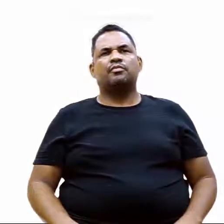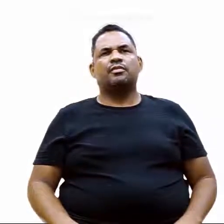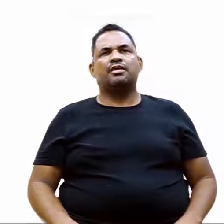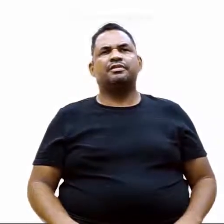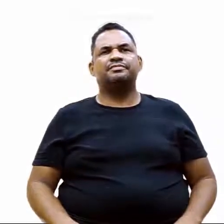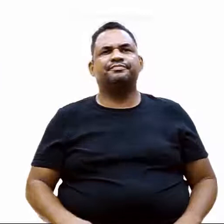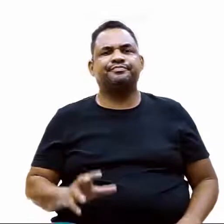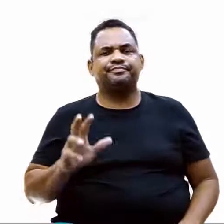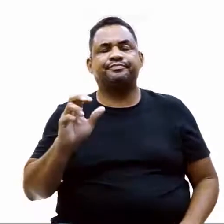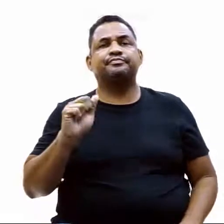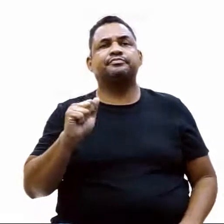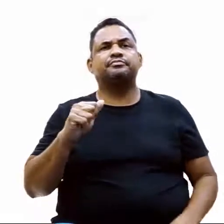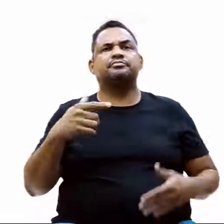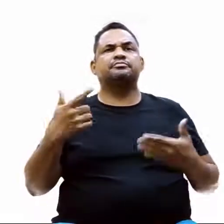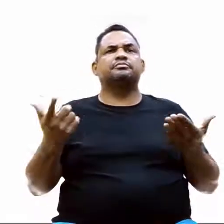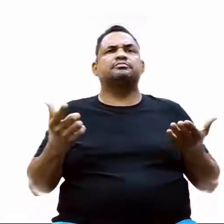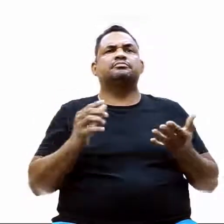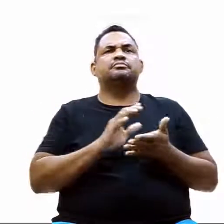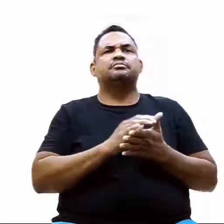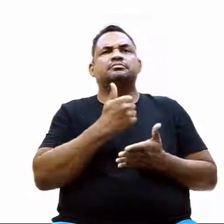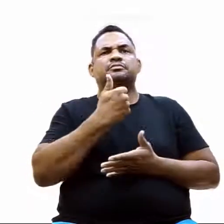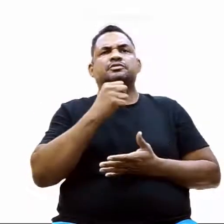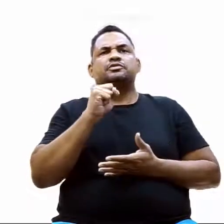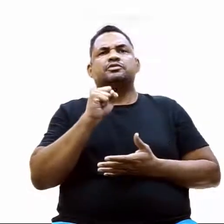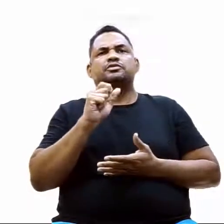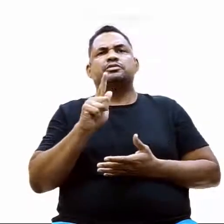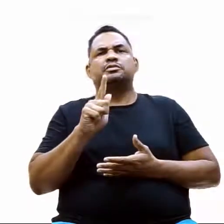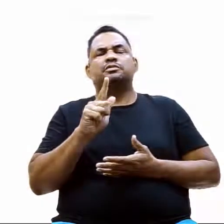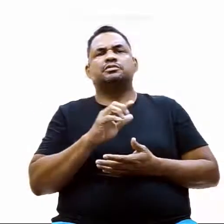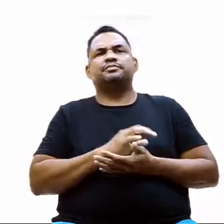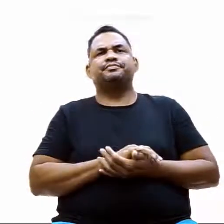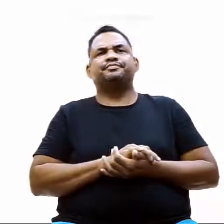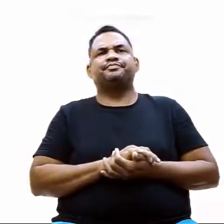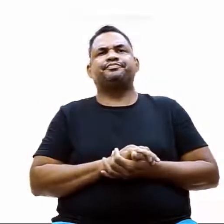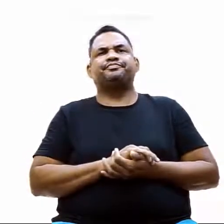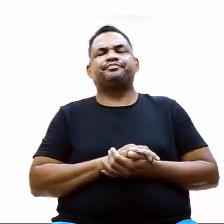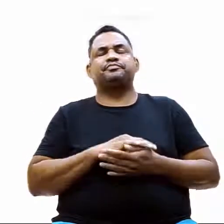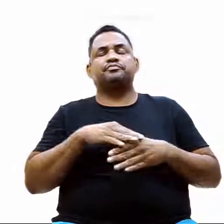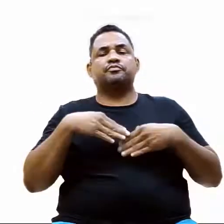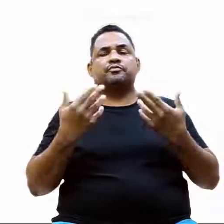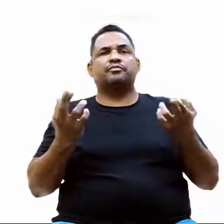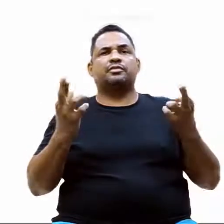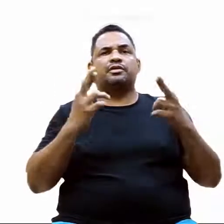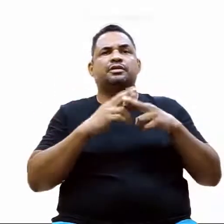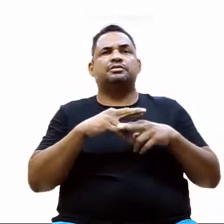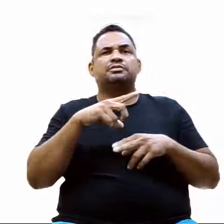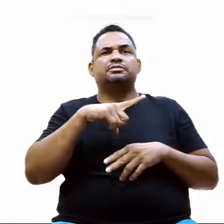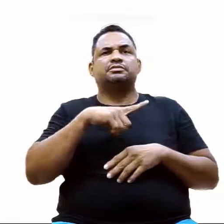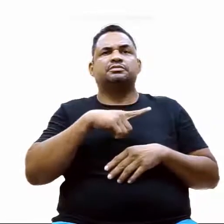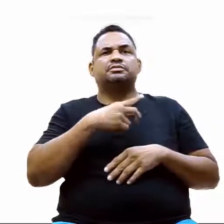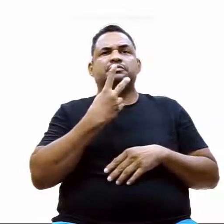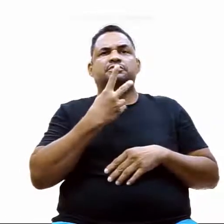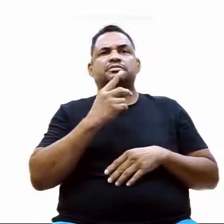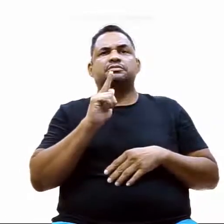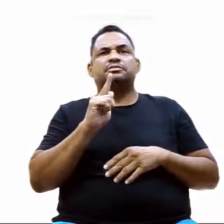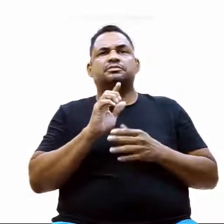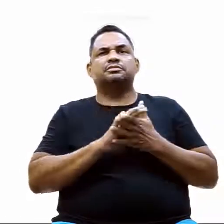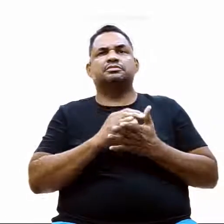pegamos agora 18 gramas de água e quando reagiu, obteve-se 2 gramas de